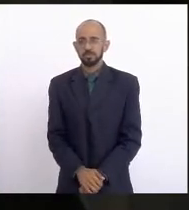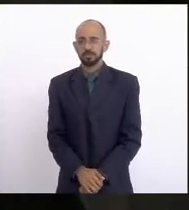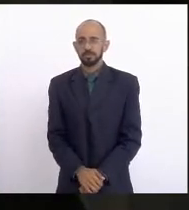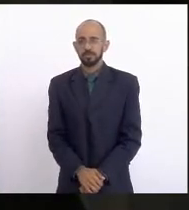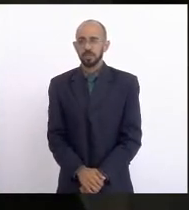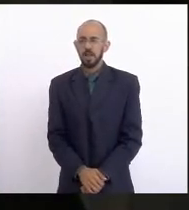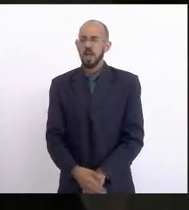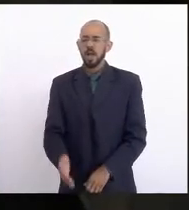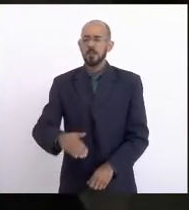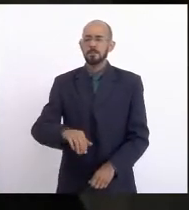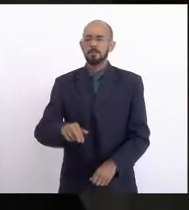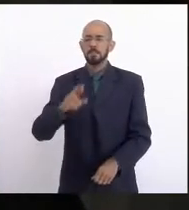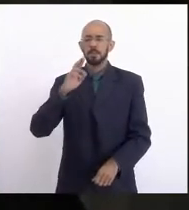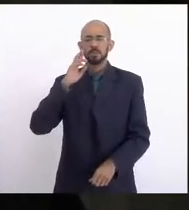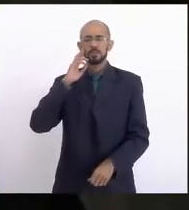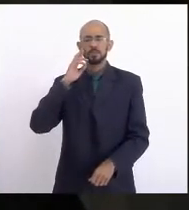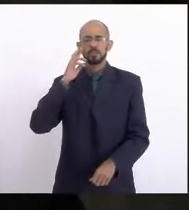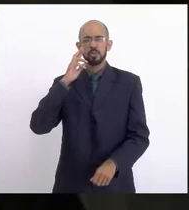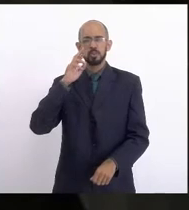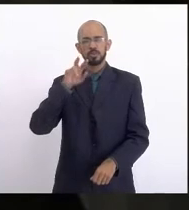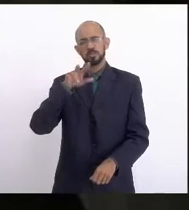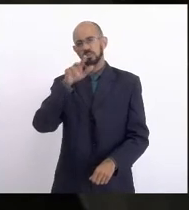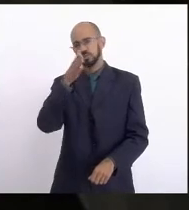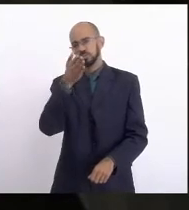Senhoras e senhores telespectadores,